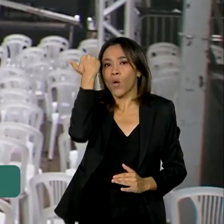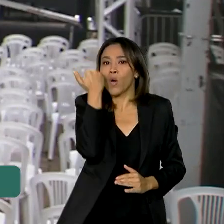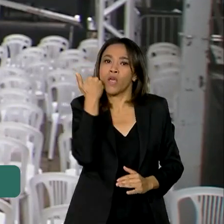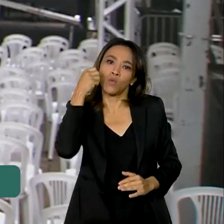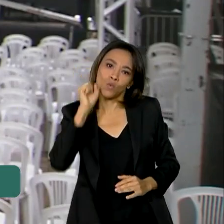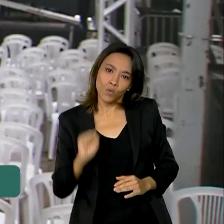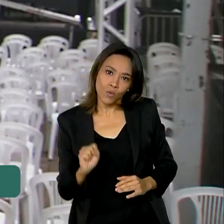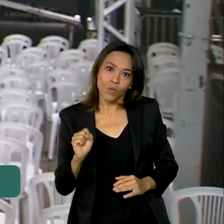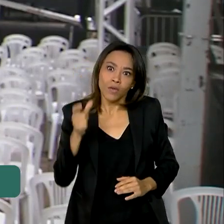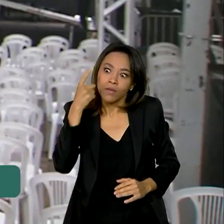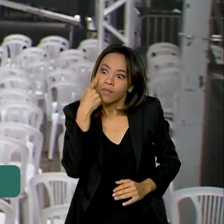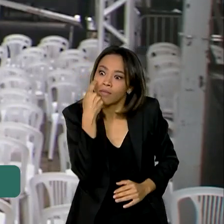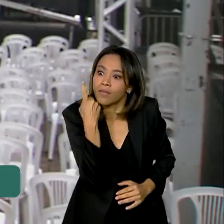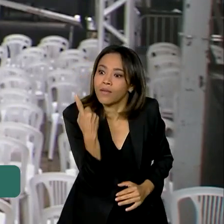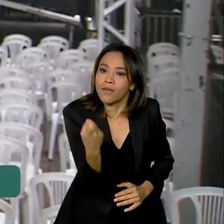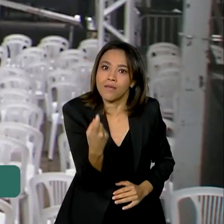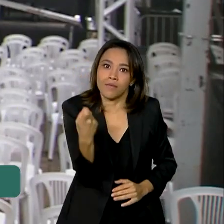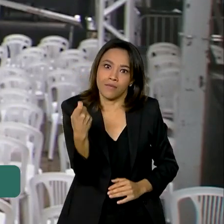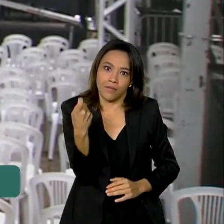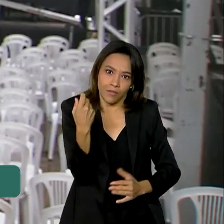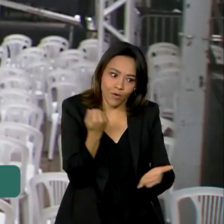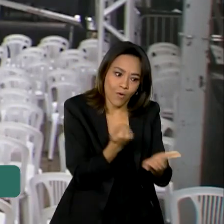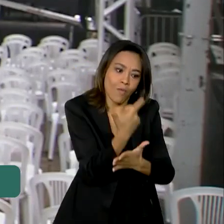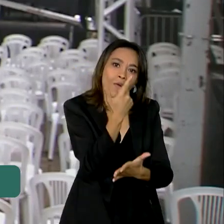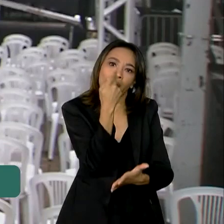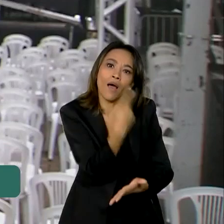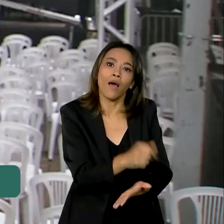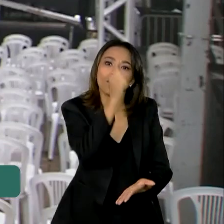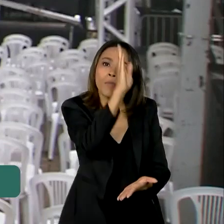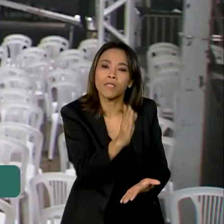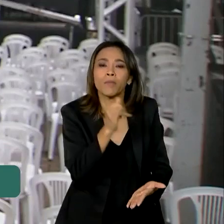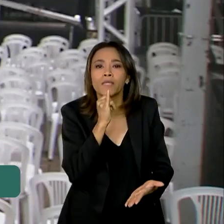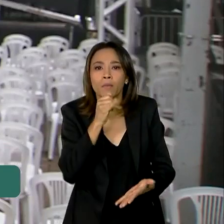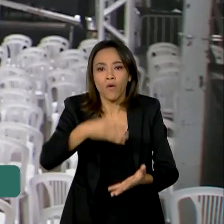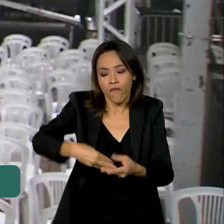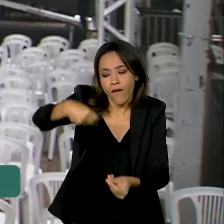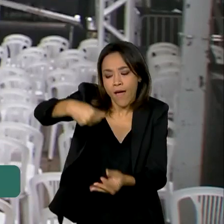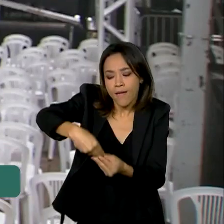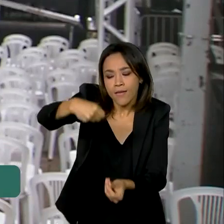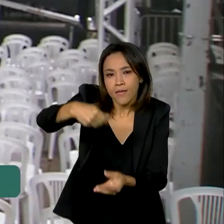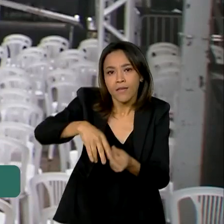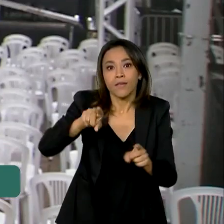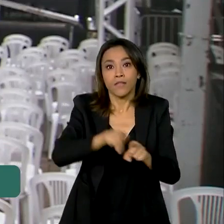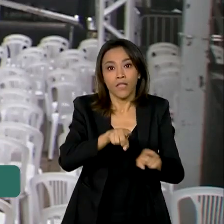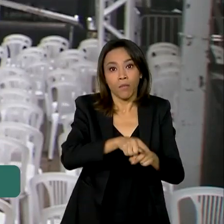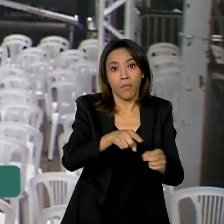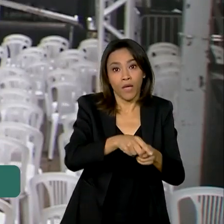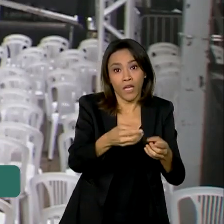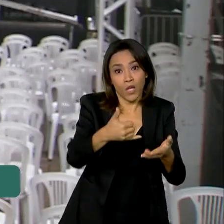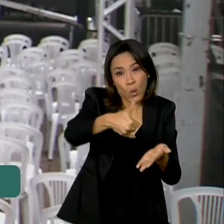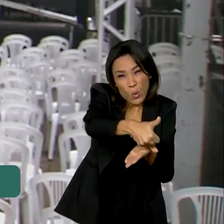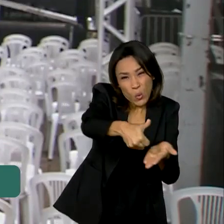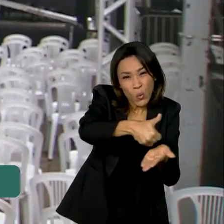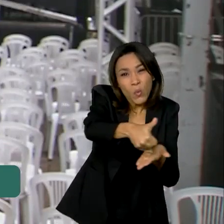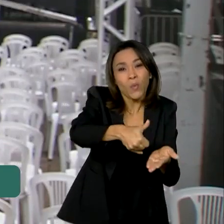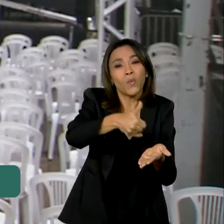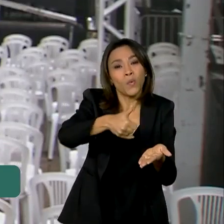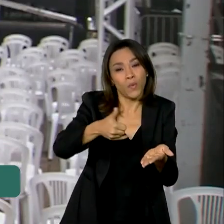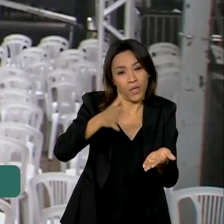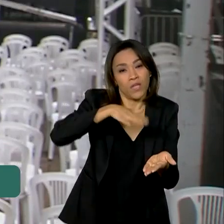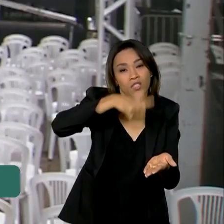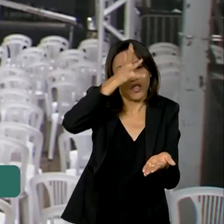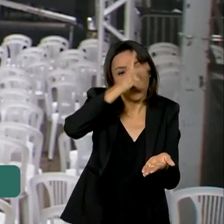tem interesse em comprar subprodutos de origem animal, como farinhas e gorduras de aves. Para o governo, o momento